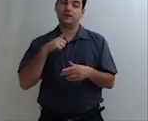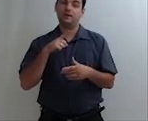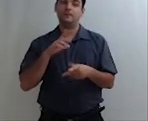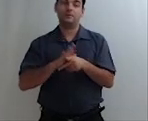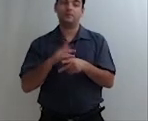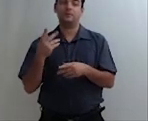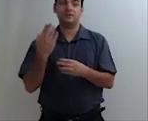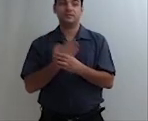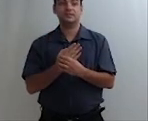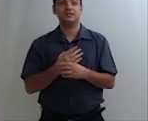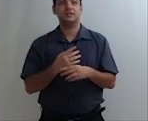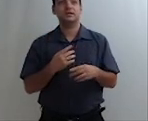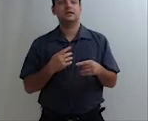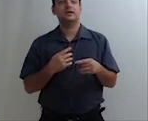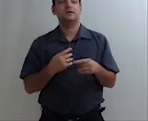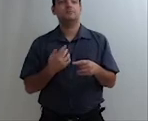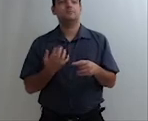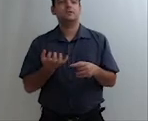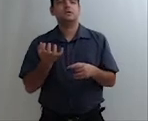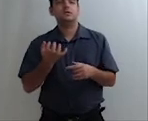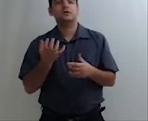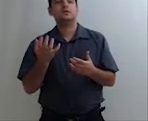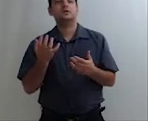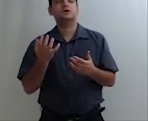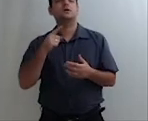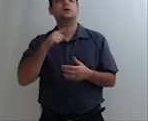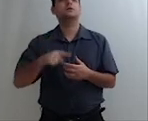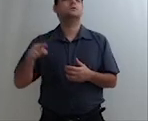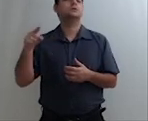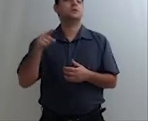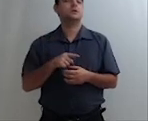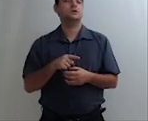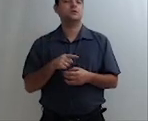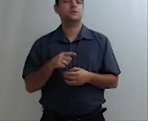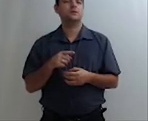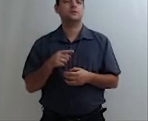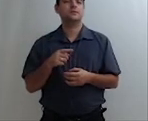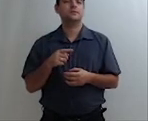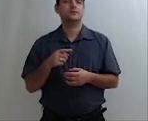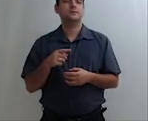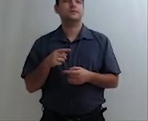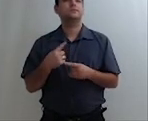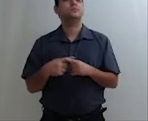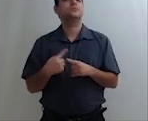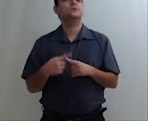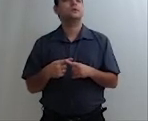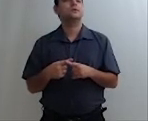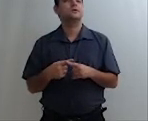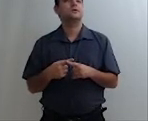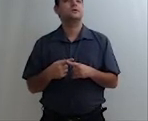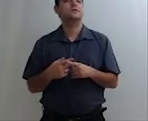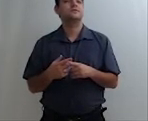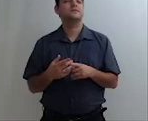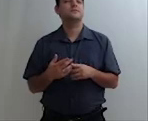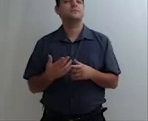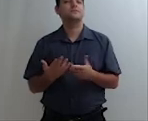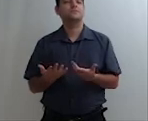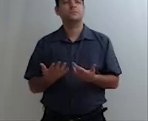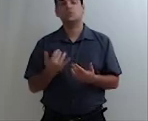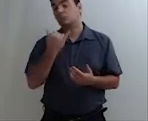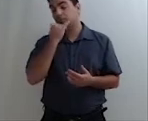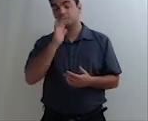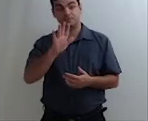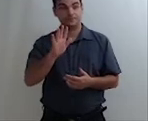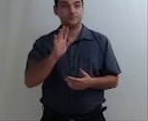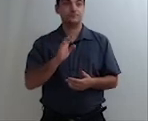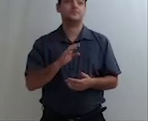ele pretende a nulificação por ausência de aliás pelo